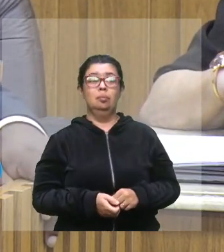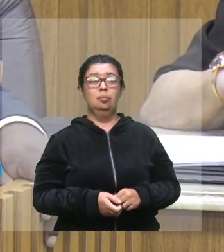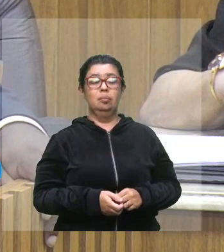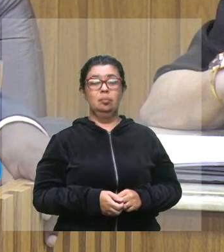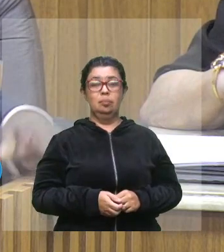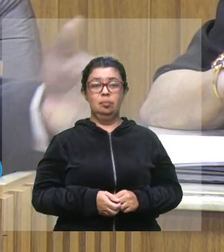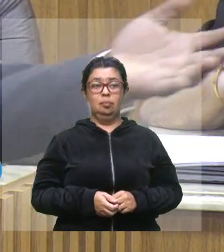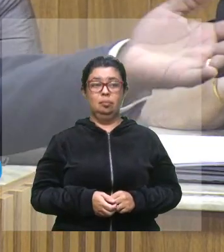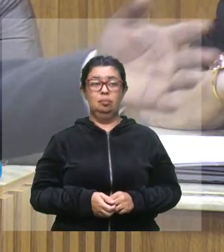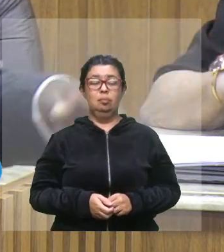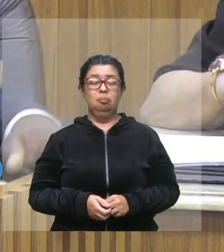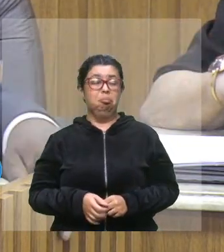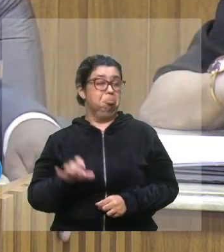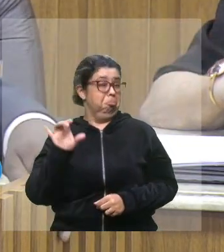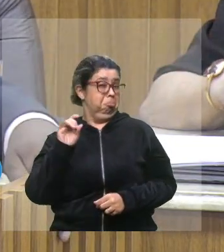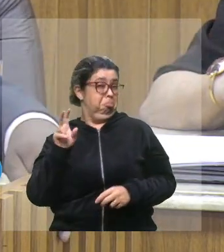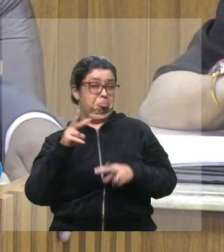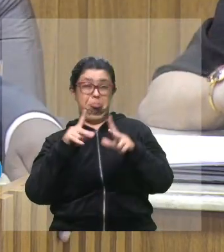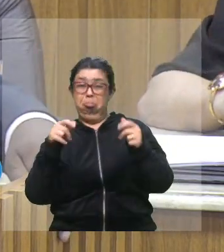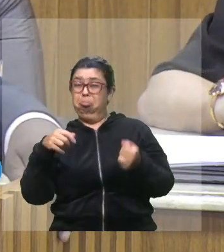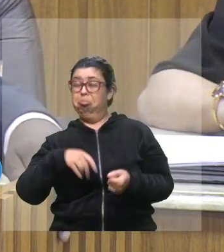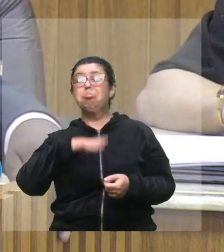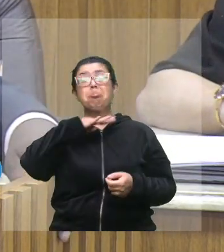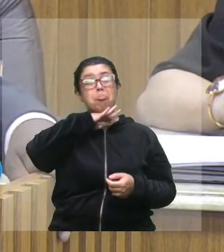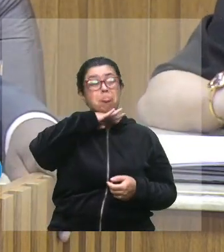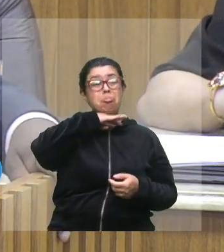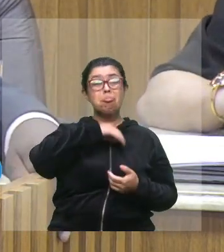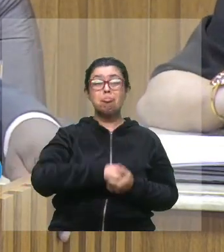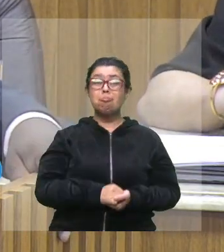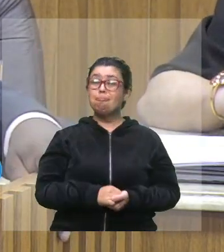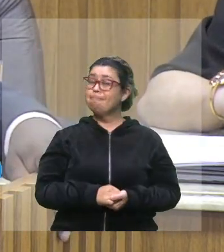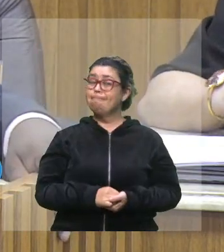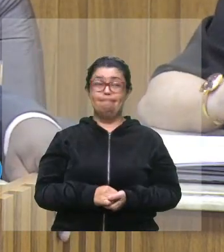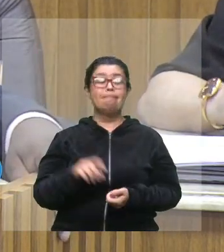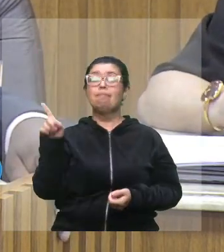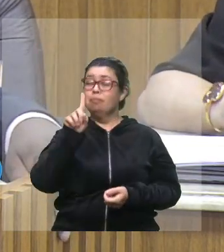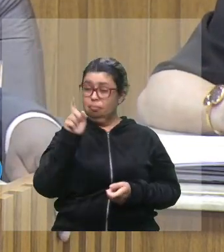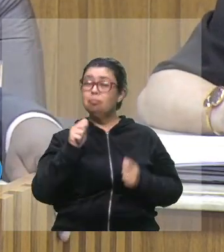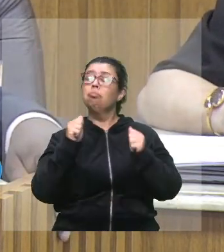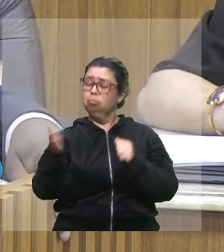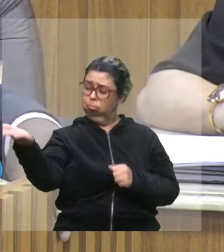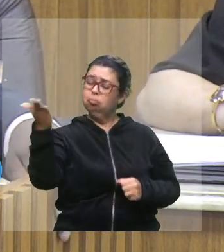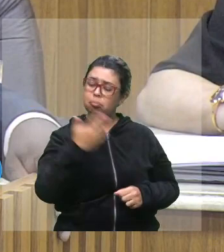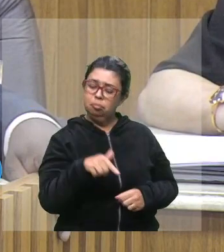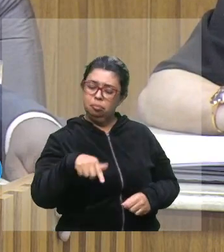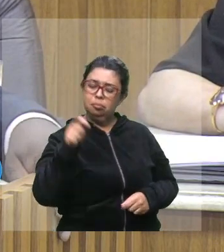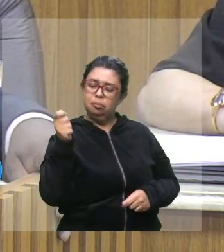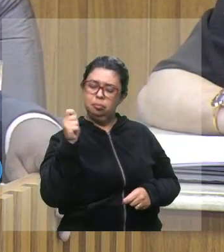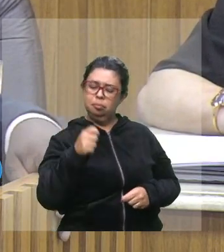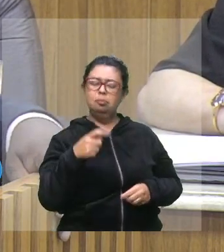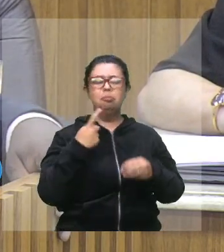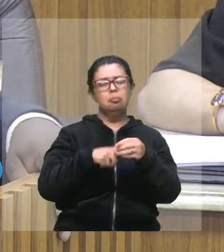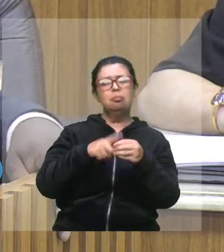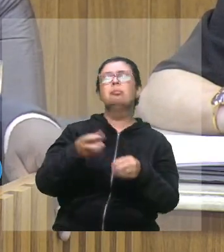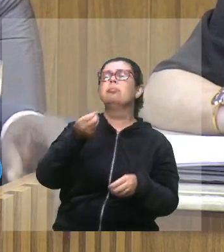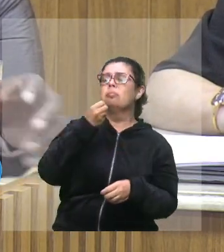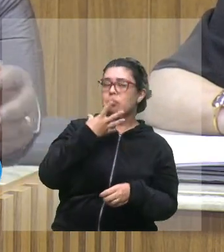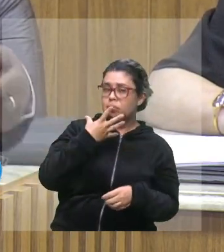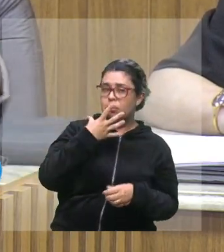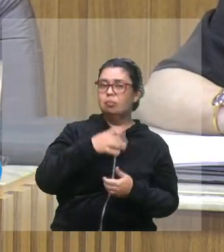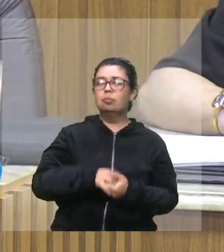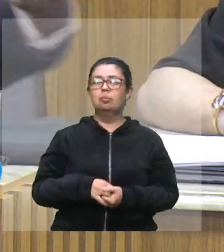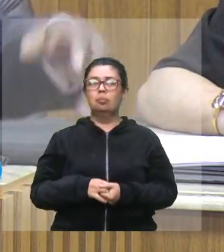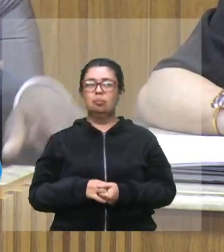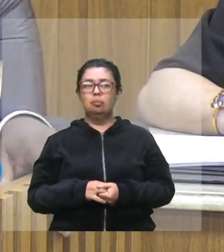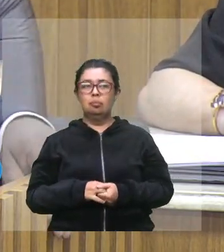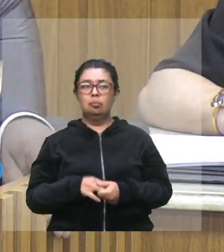e falam, mas só tem coisa ruim na cidade de Assis? Não, não. Pode vir para Assis, que Assis é uma cidade boa, é uma cidade que é uma das